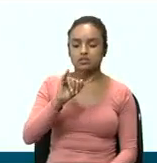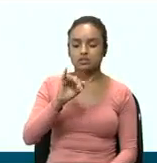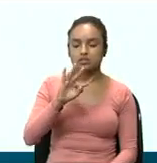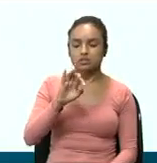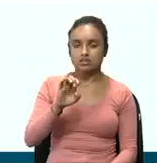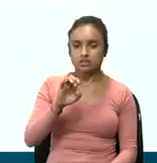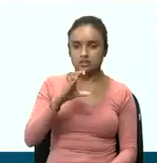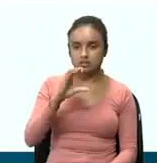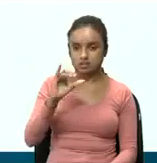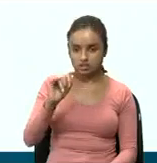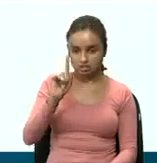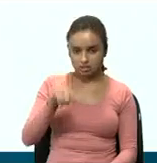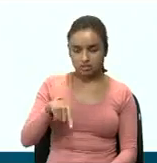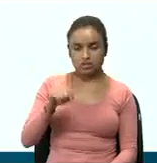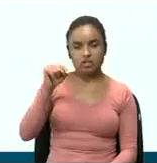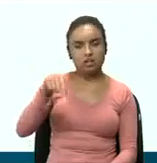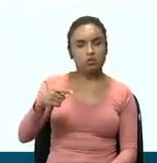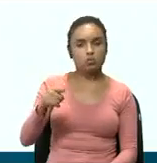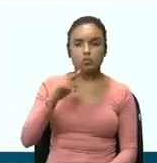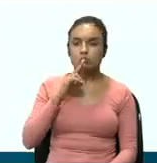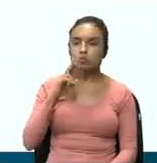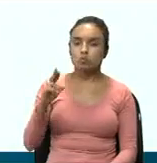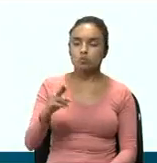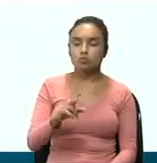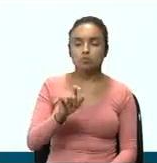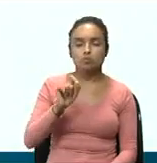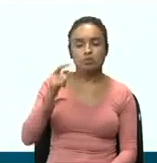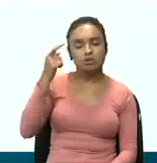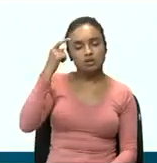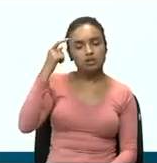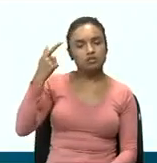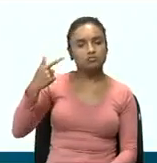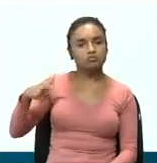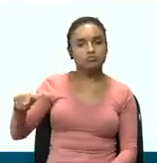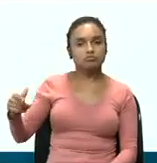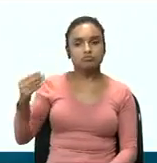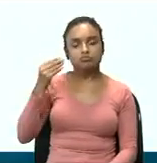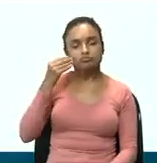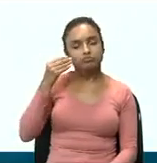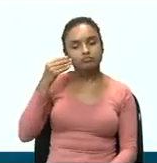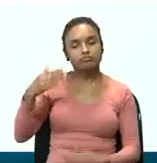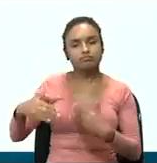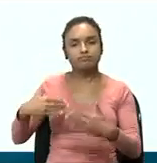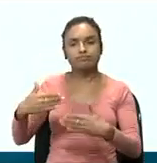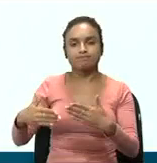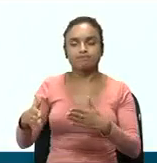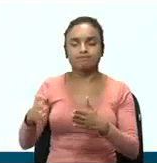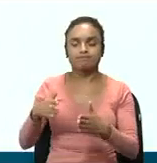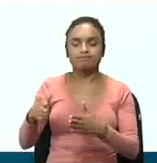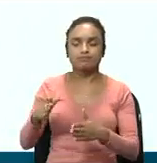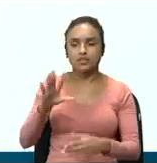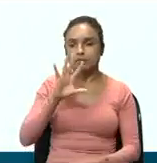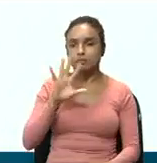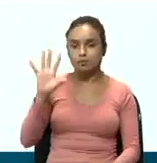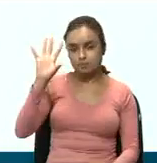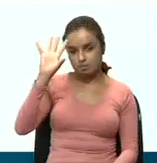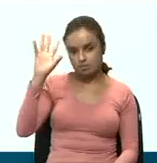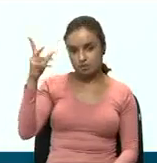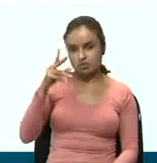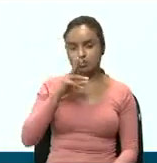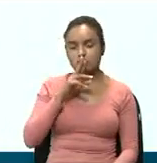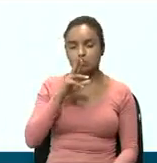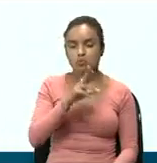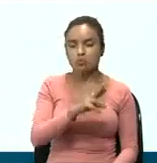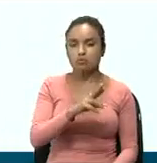fato em específico. Então eu vou ter que pensar o quê? Em outros artifícios, ok? Quando que a série, então, ela